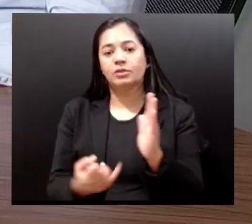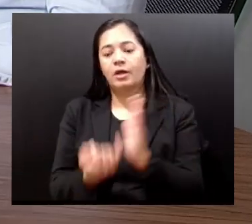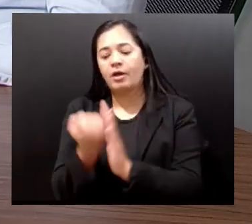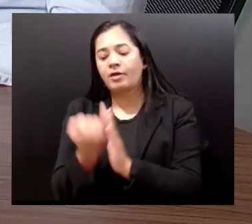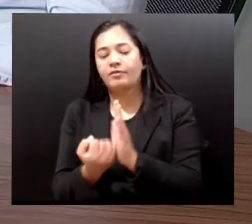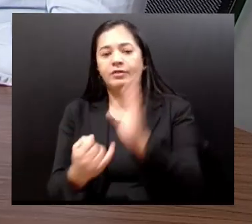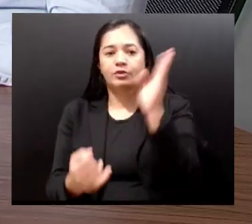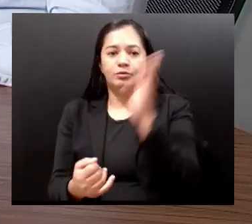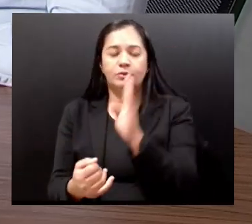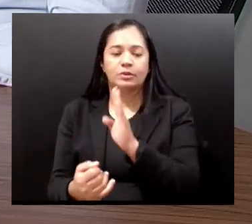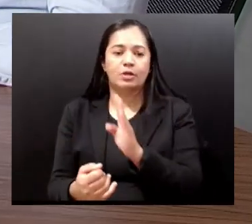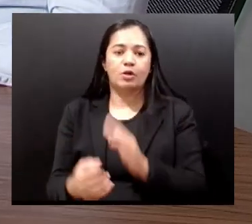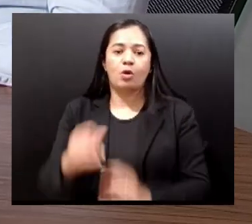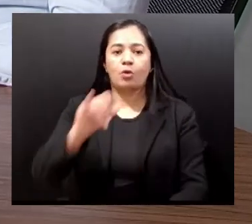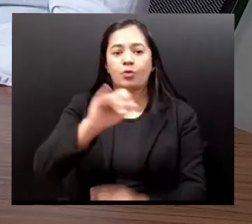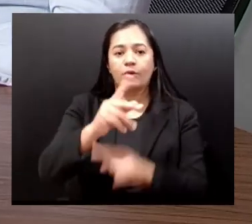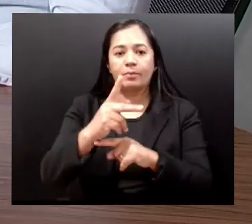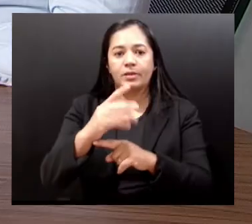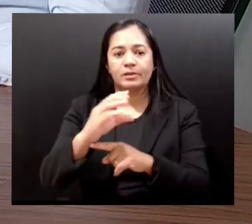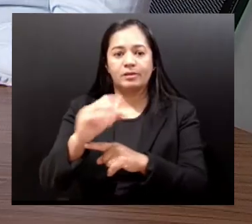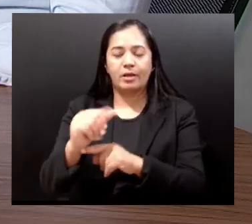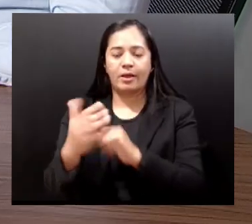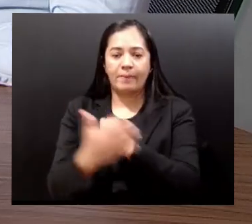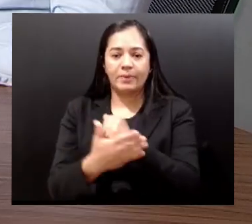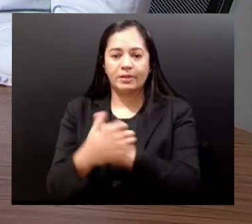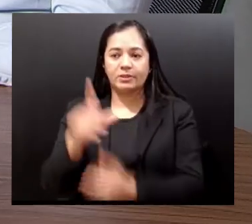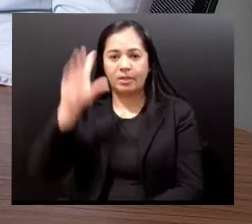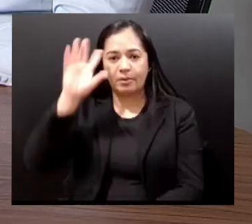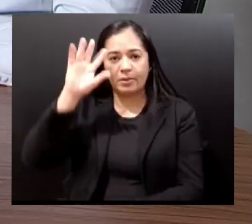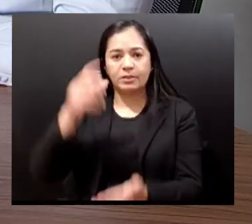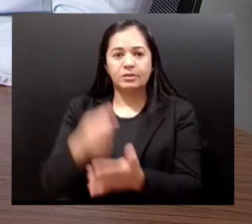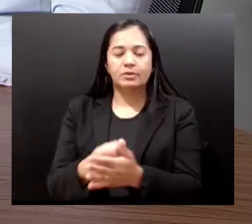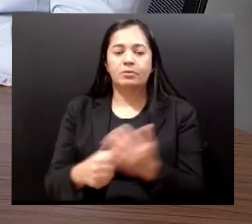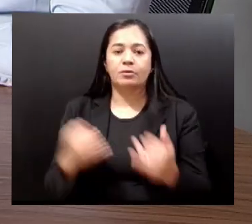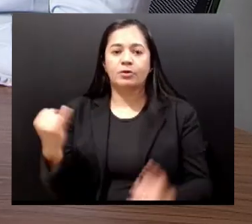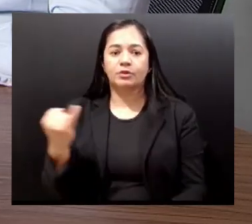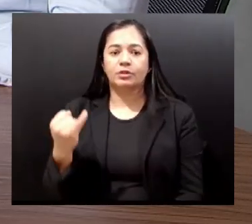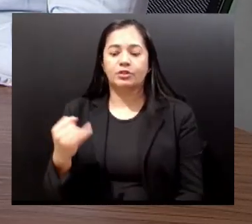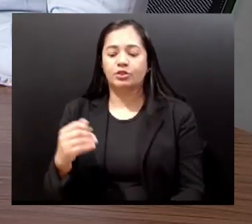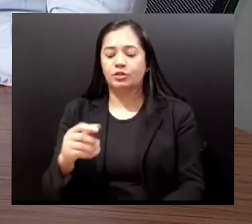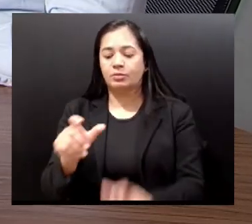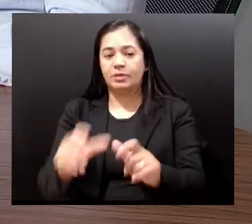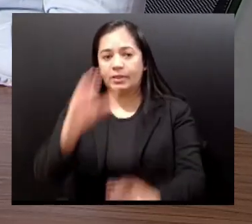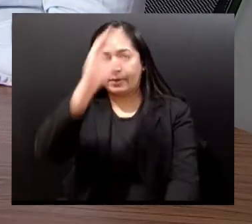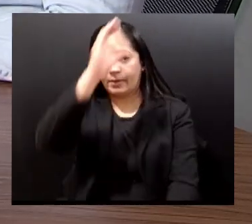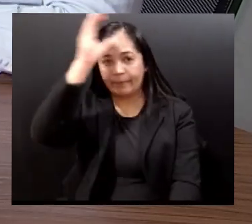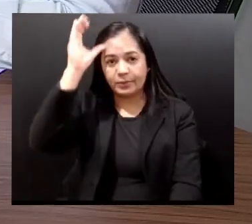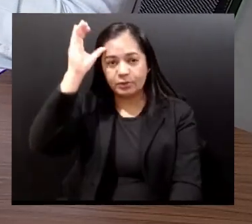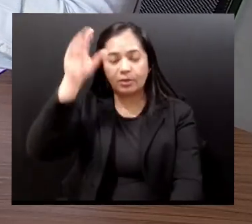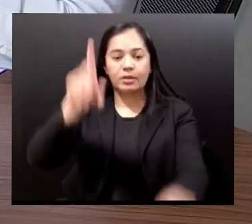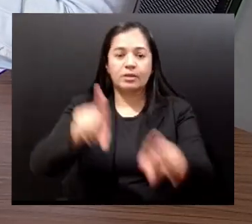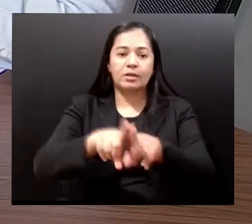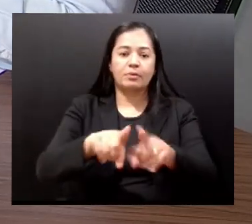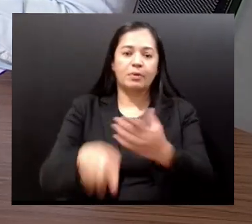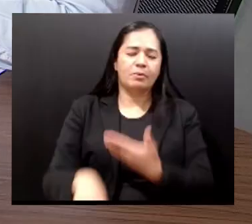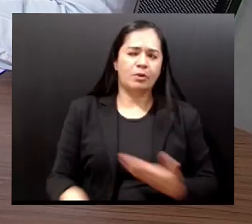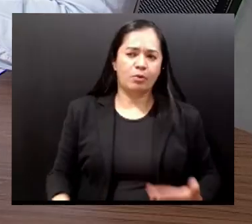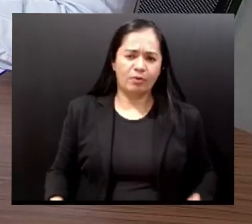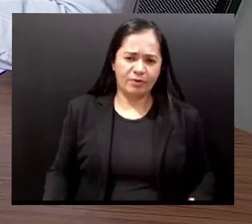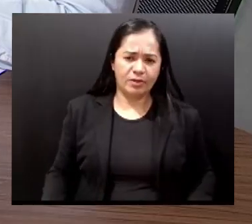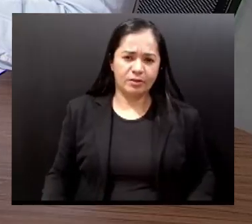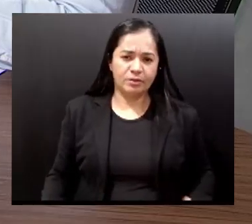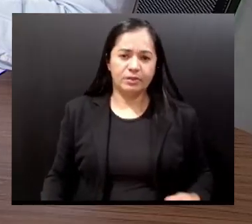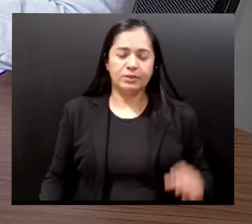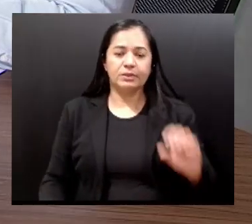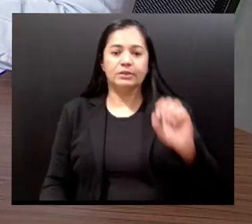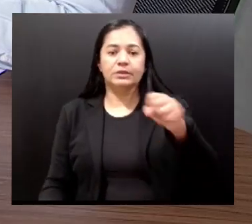para decisões importantes, tanto para o consumidor, que afeta o próprio bolso dele, também quanto para o governo, Diego? Com certeza.